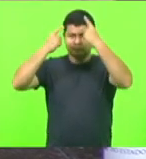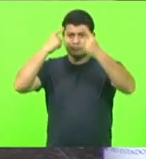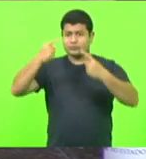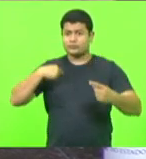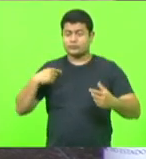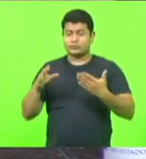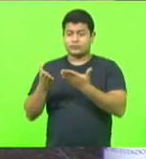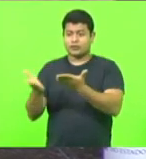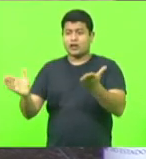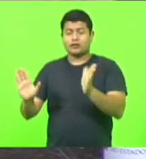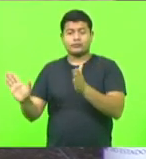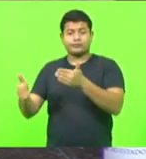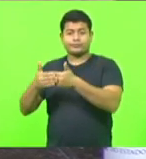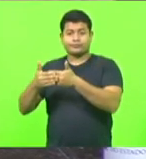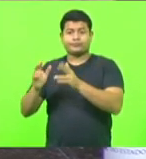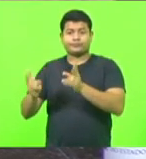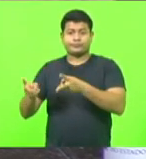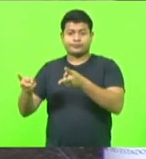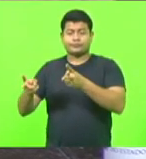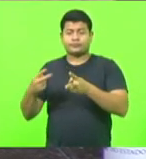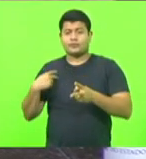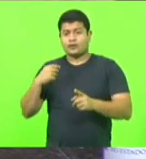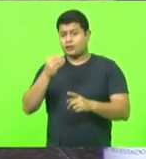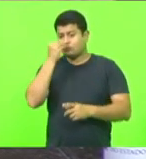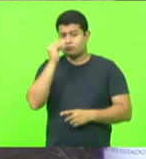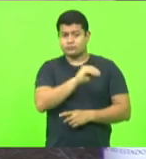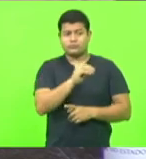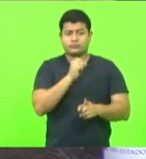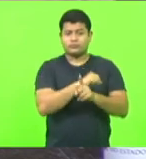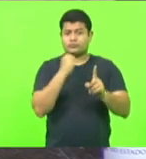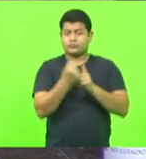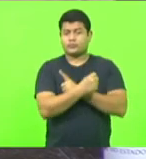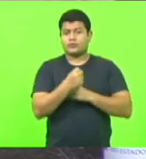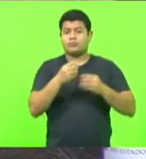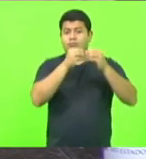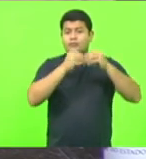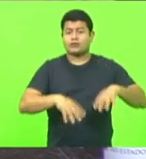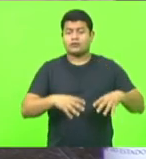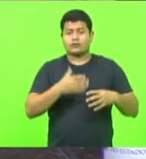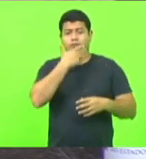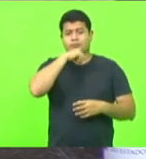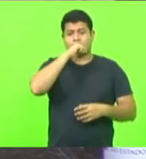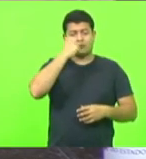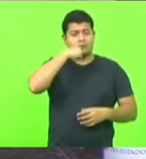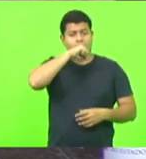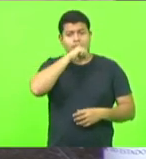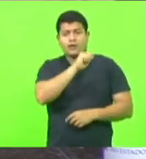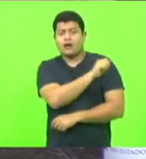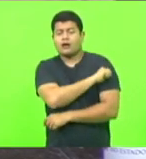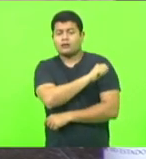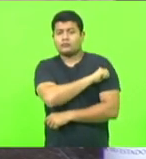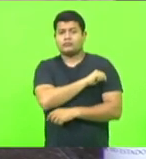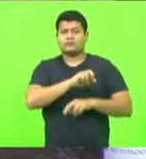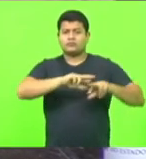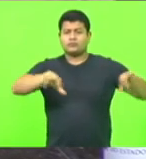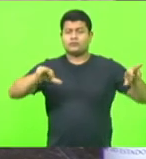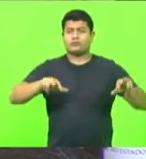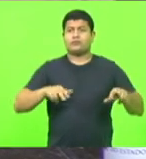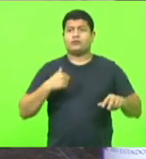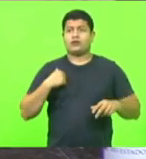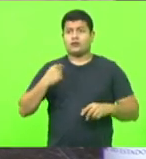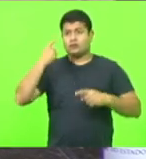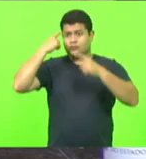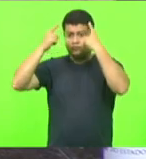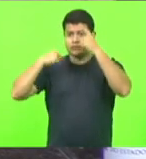costas para a sociedade, prejudicando pais, alunos e pagadores de impostos, eu irei lembrar. Coloquei pela cidade